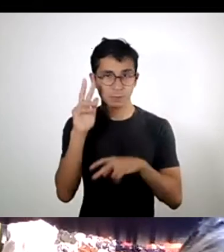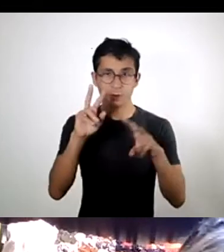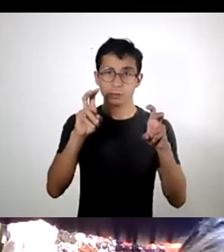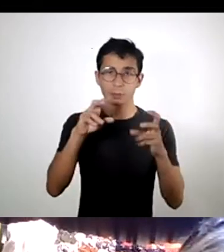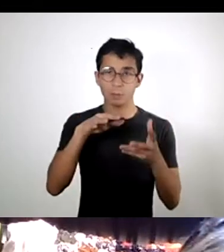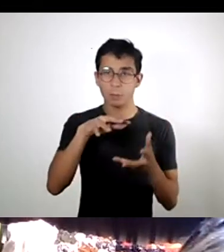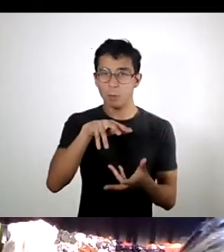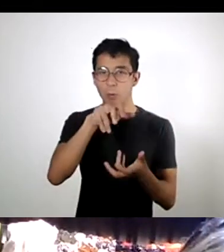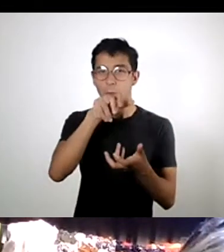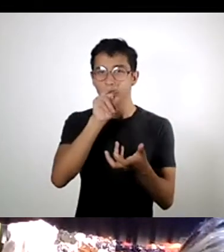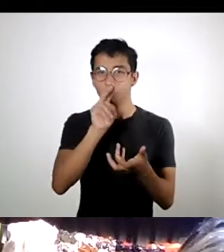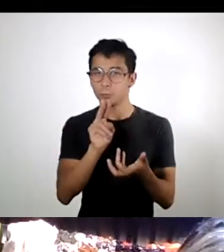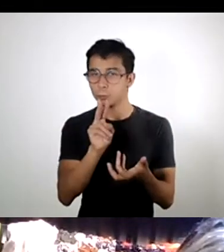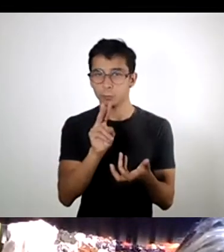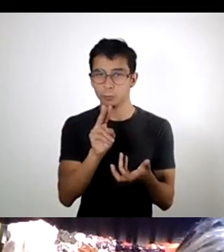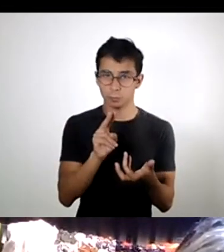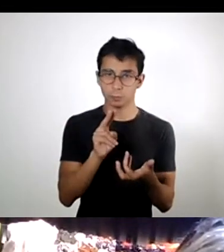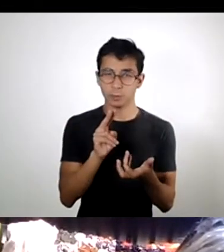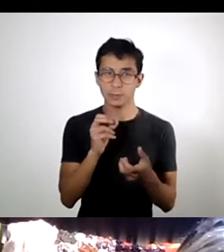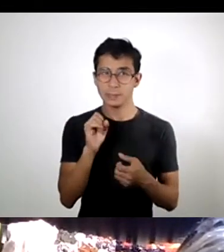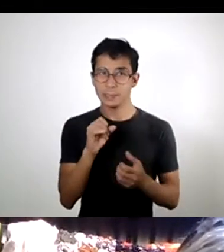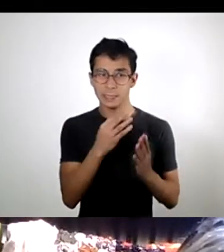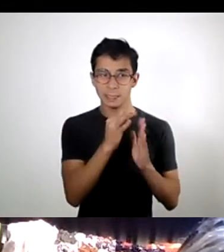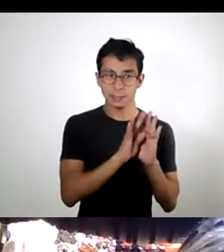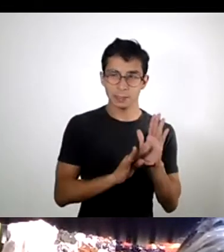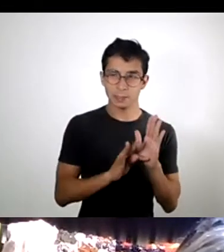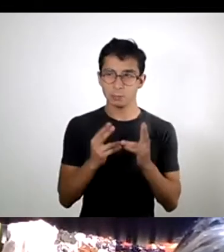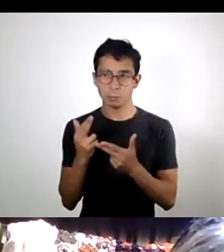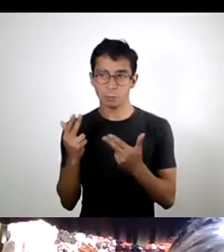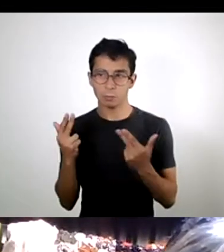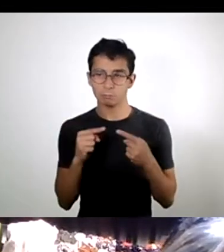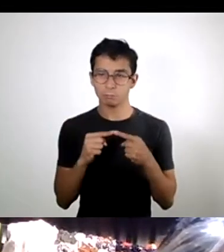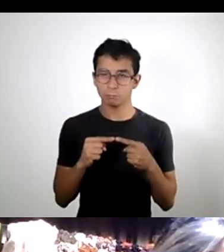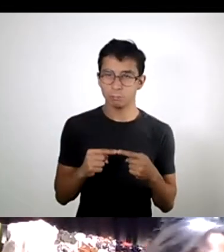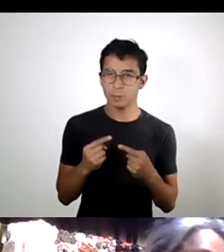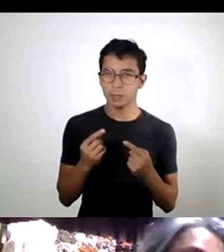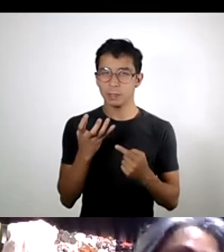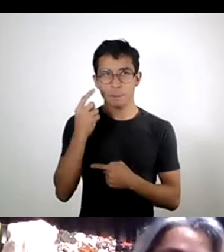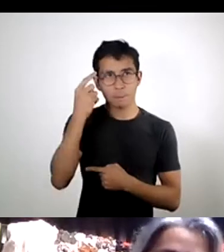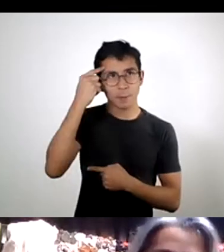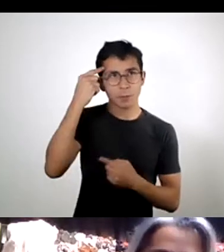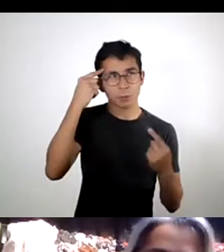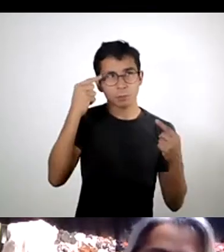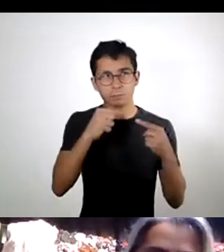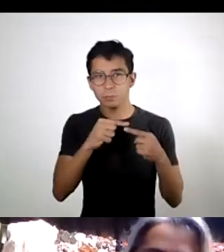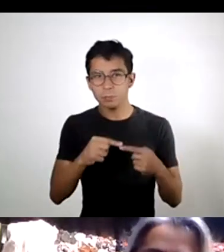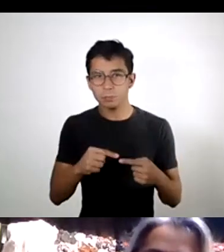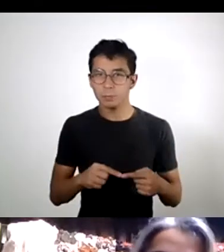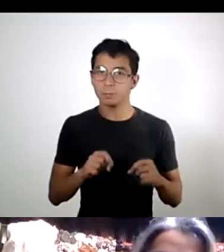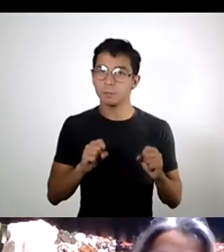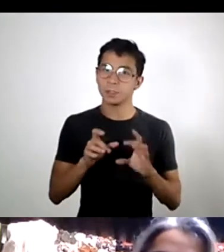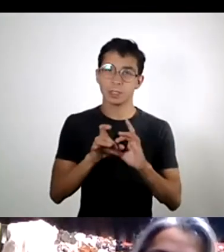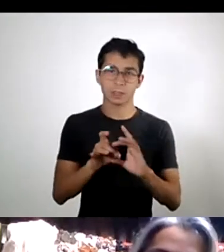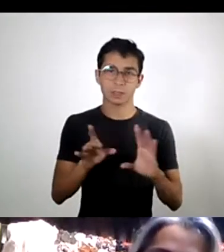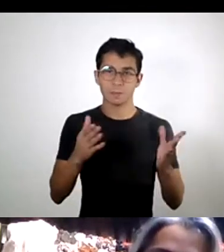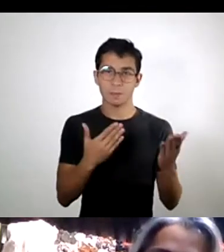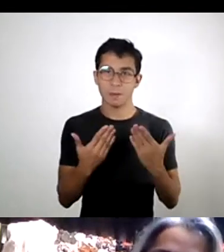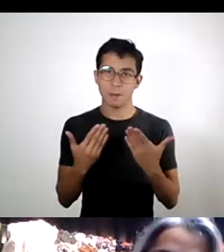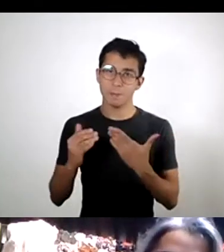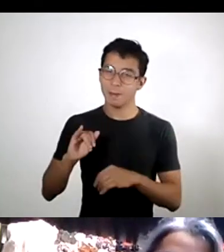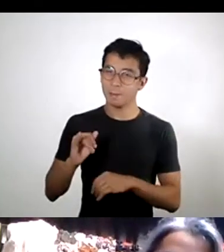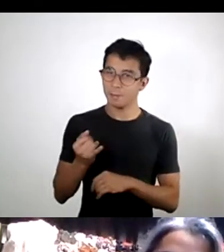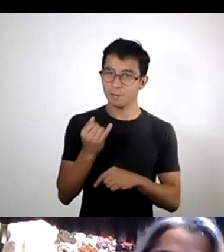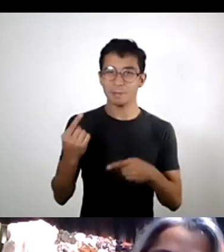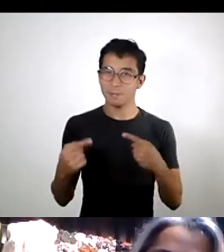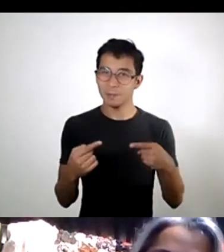Então, fiquem à vontade para bater esse papo. A gente tem aí um bom tempo para bater esse papo, para trocar essas